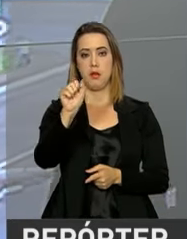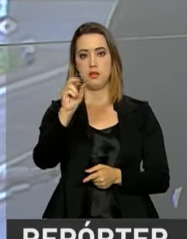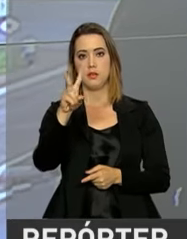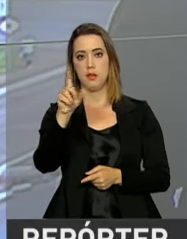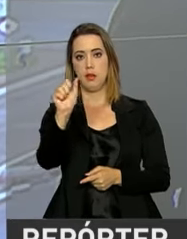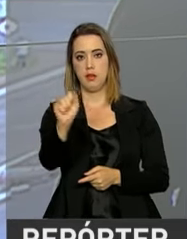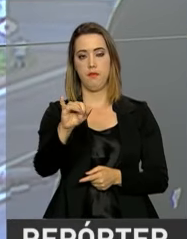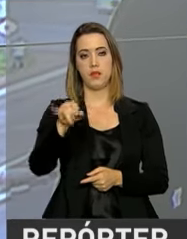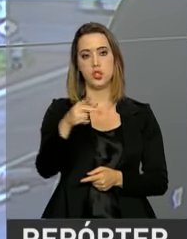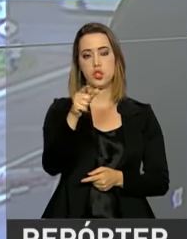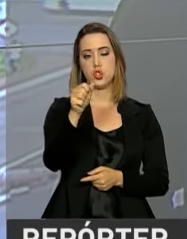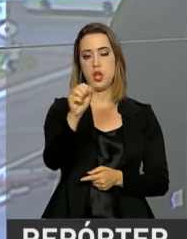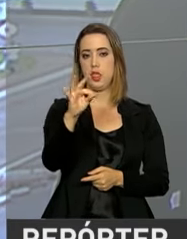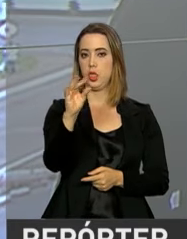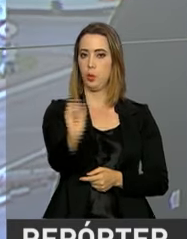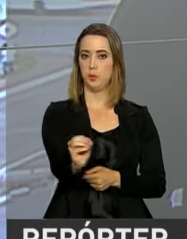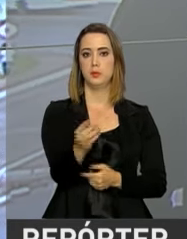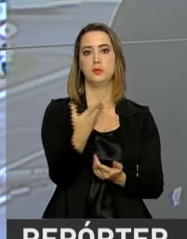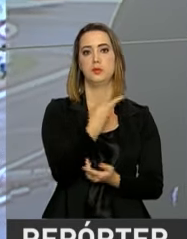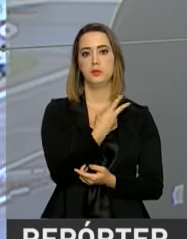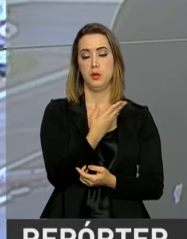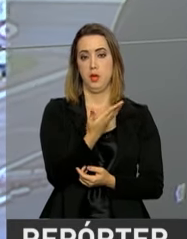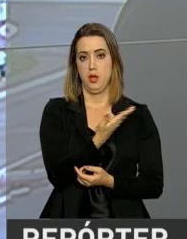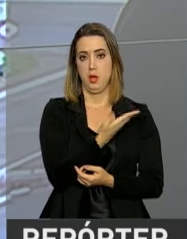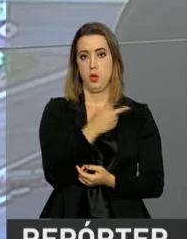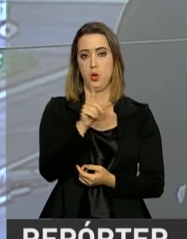informações para a gente sobre esse assunto. Olá, Luana, como vai?